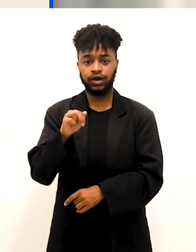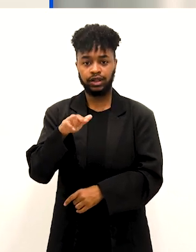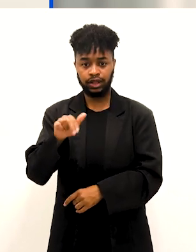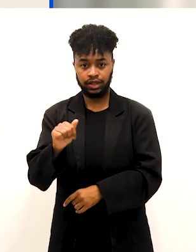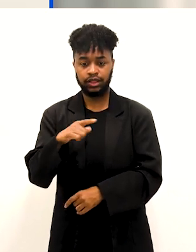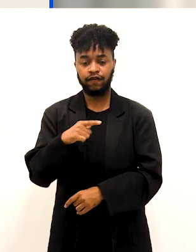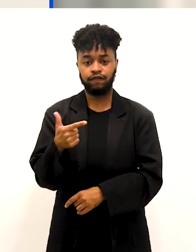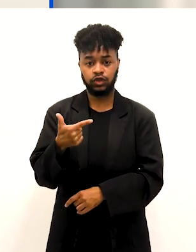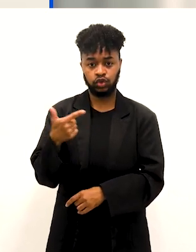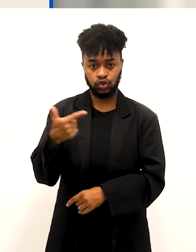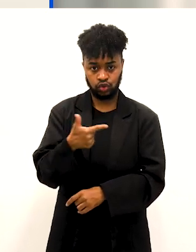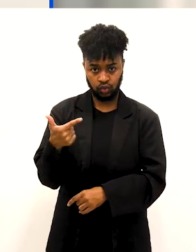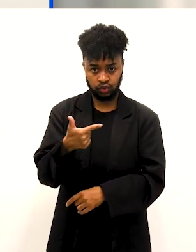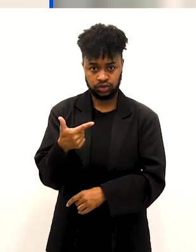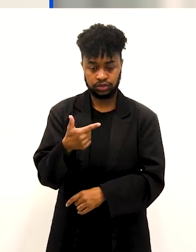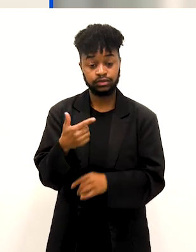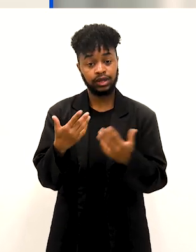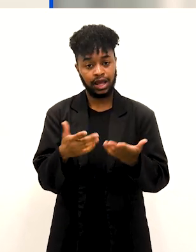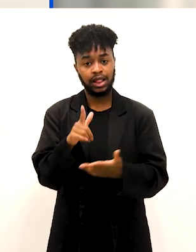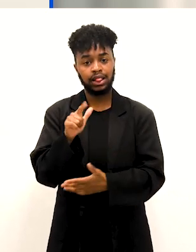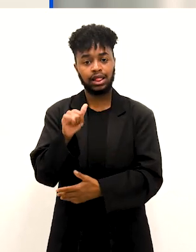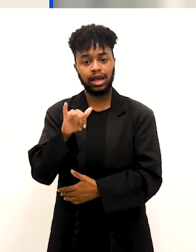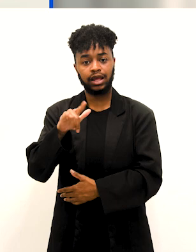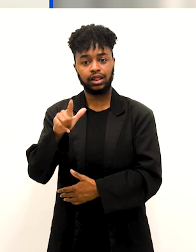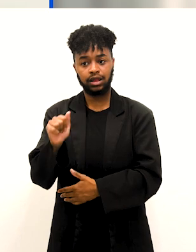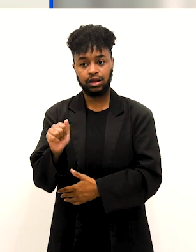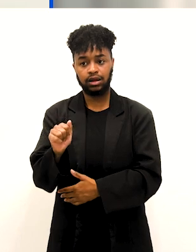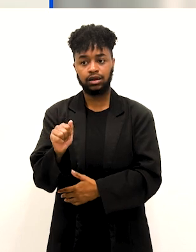velha, com 22. Laila ela é mais